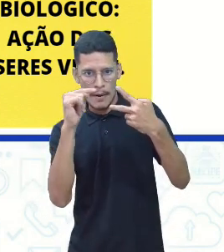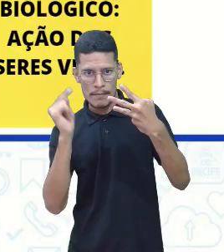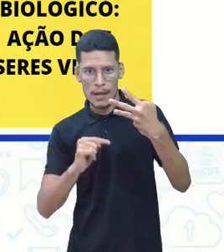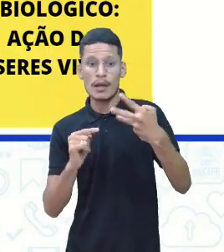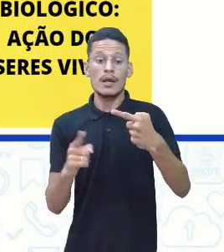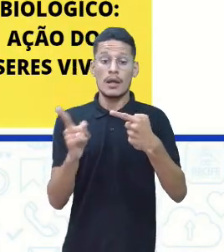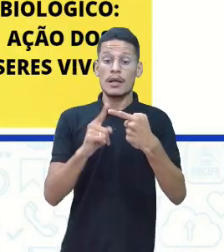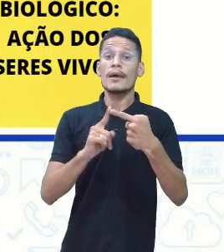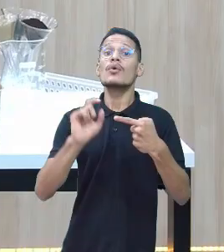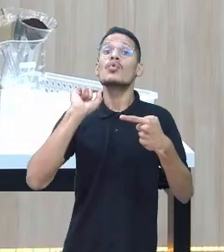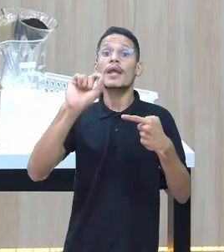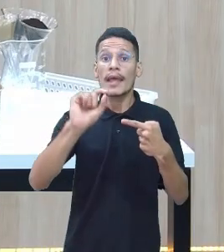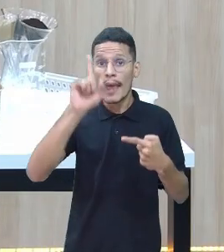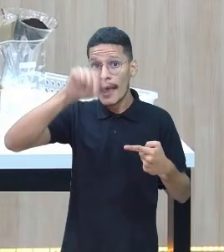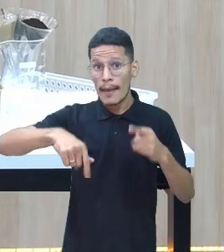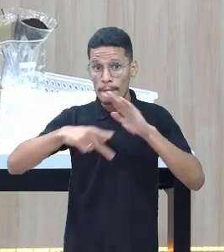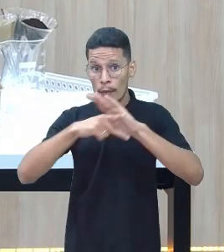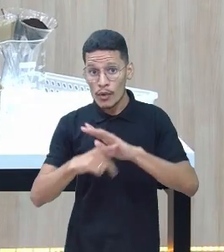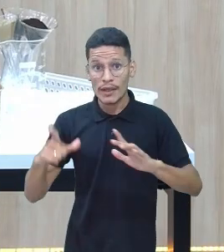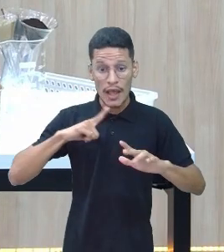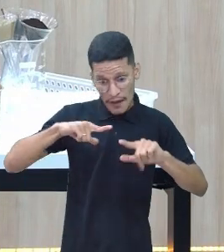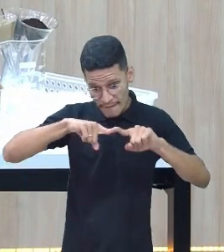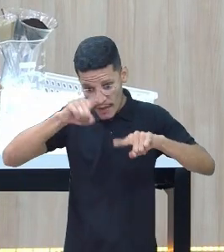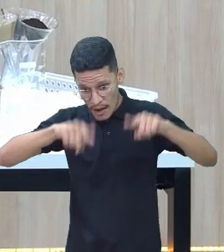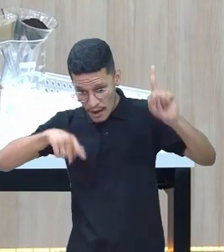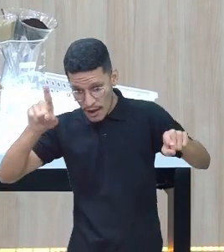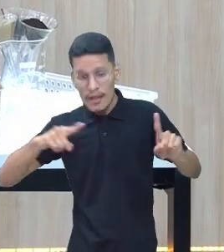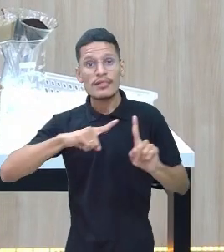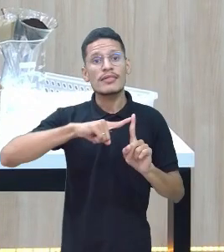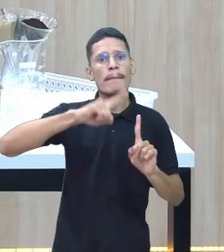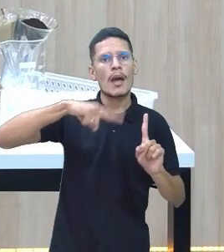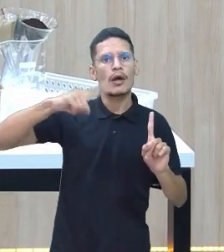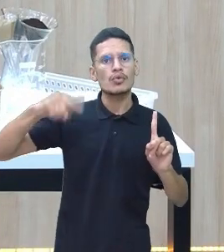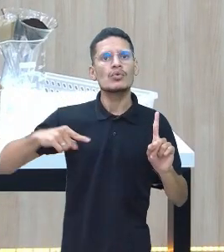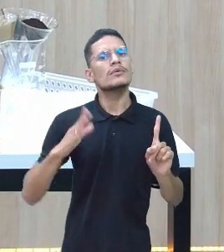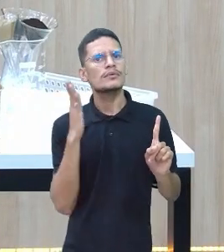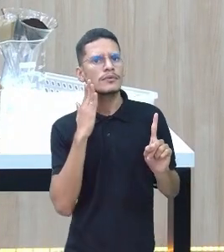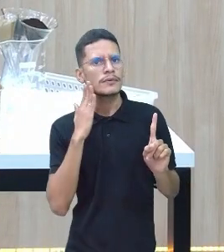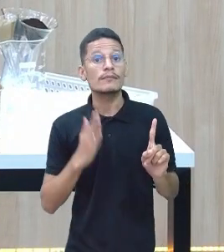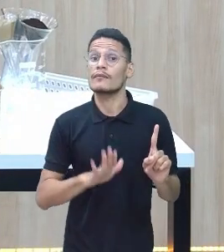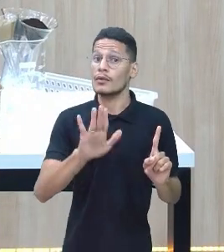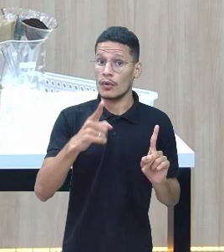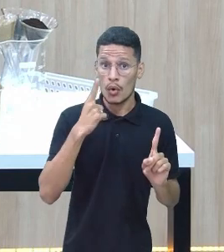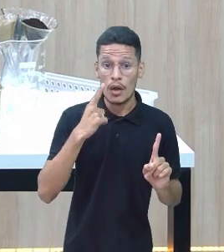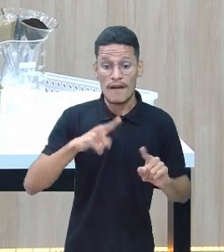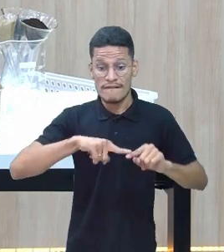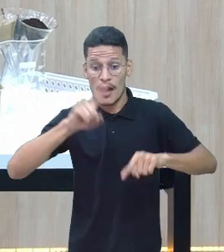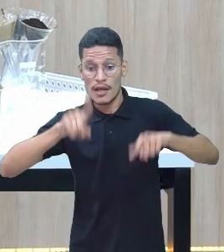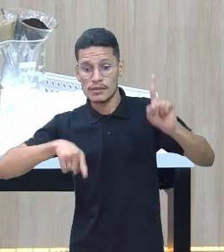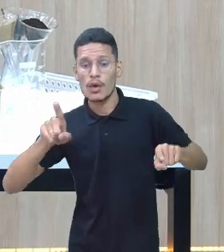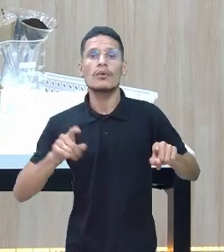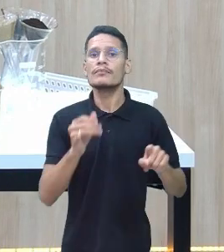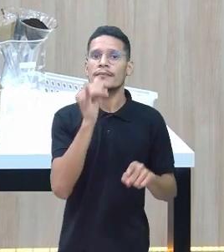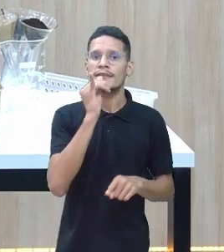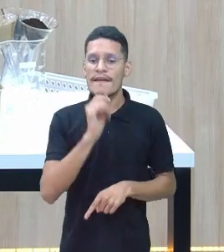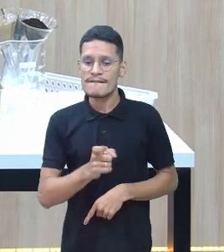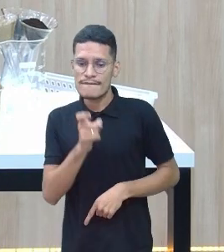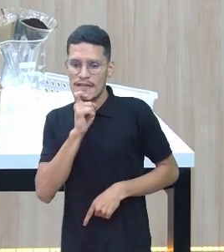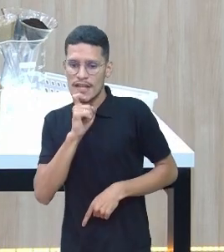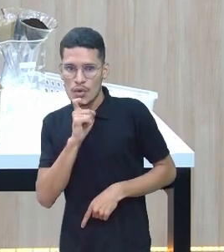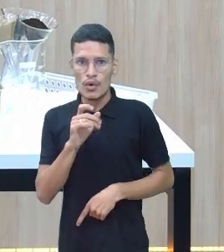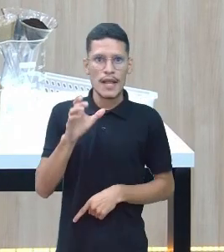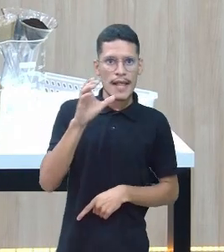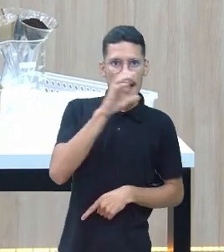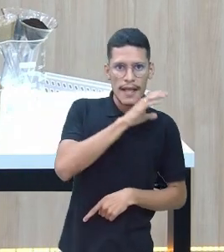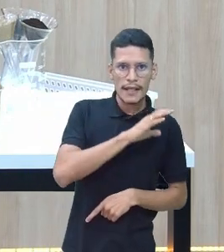intemperismo físico é aquele que tem a variação de temperatura. Essa variação, né, em relação ao frio e em relação em